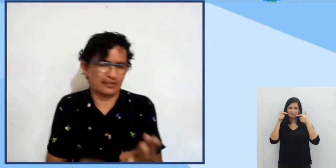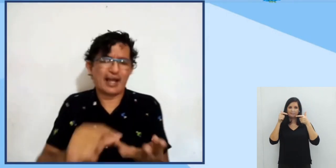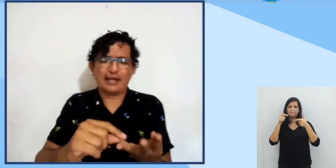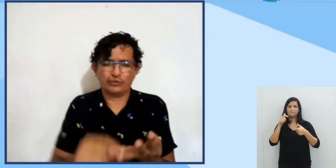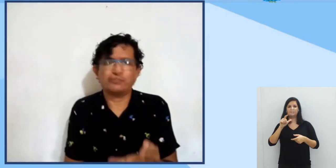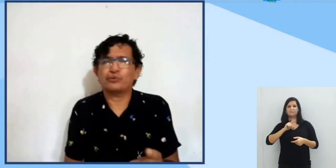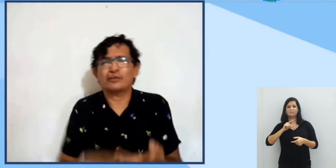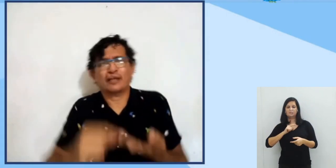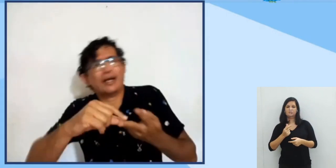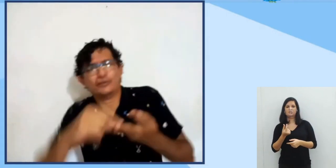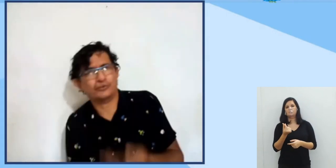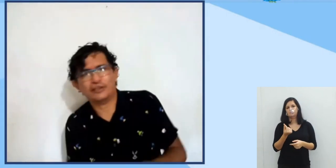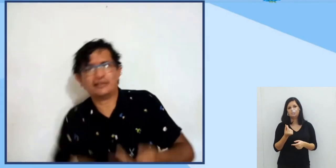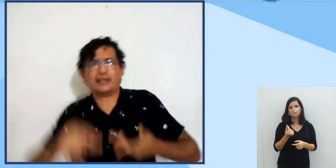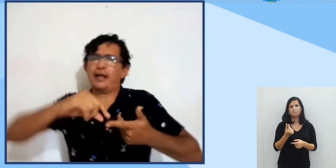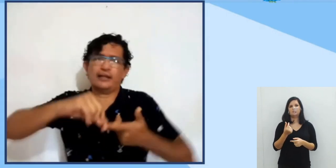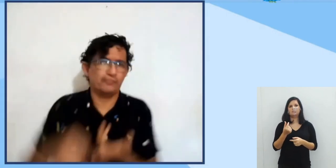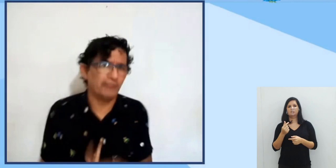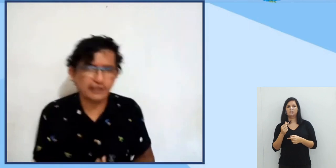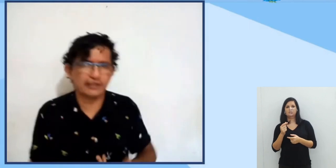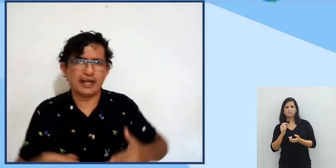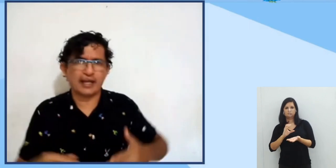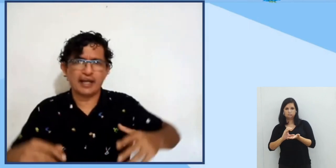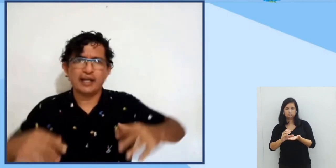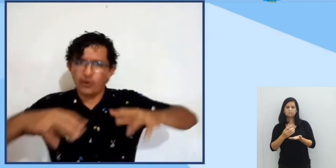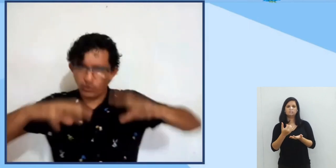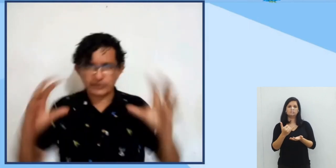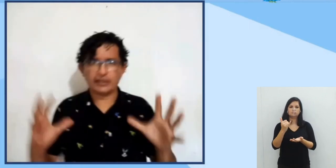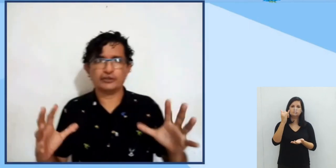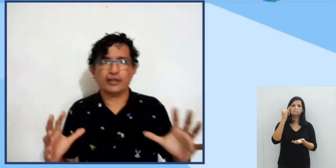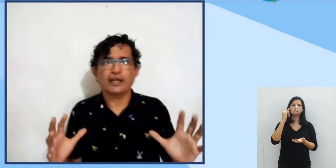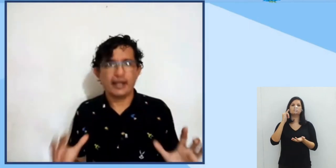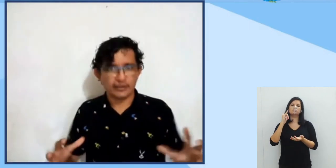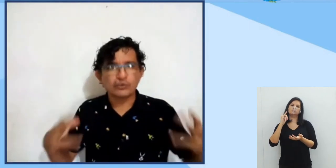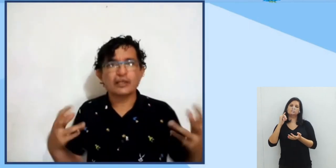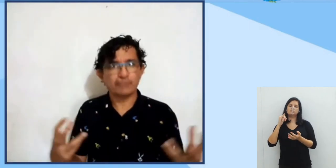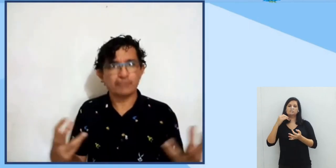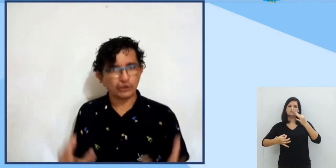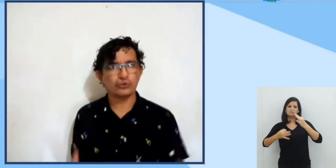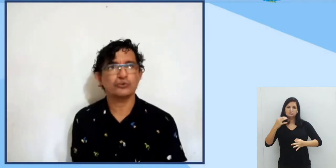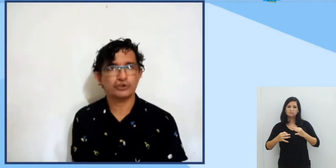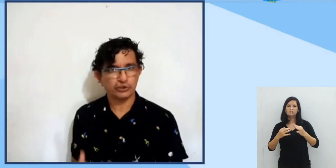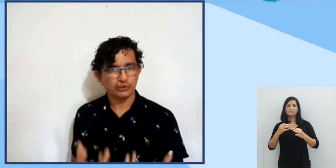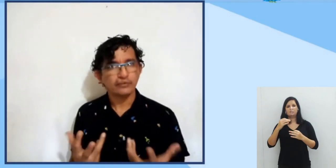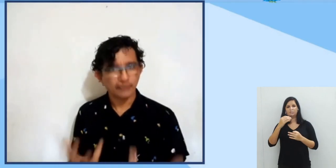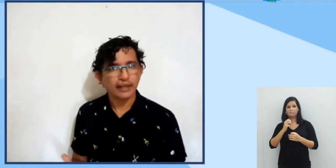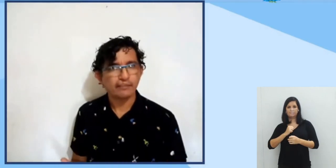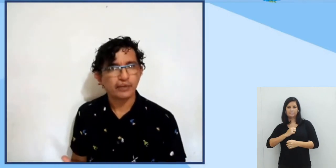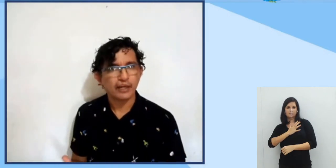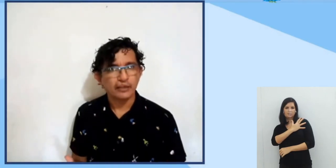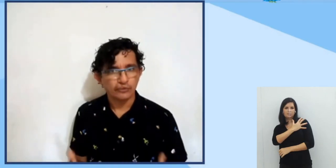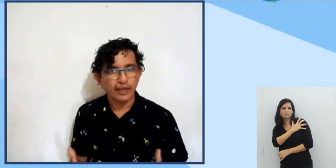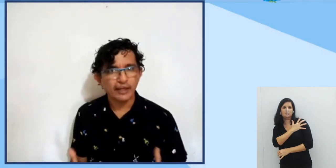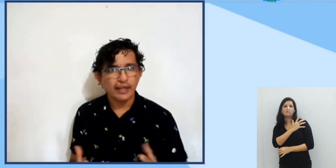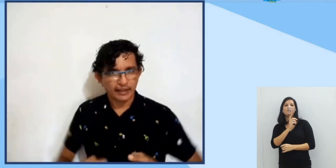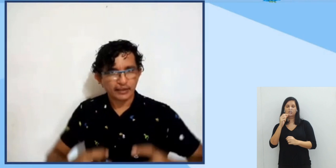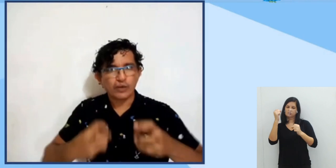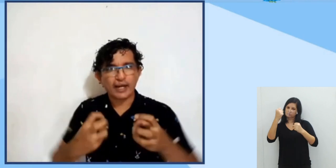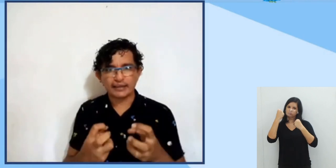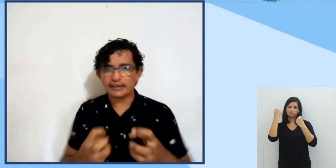poder monetário, tributário, judiciário, militar, ou seja, era o tampa de cruz da época.